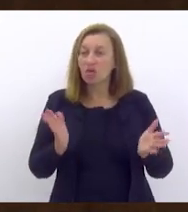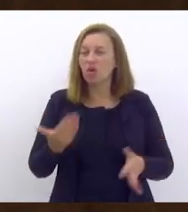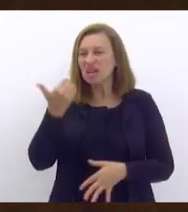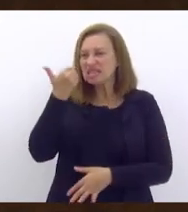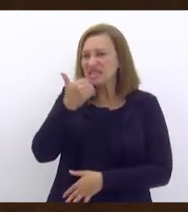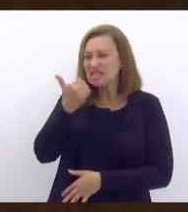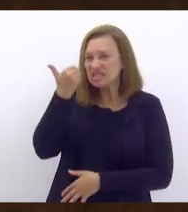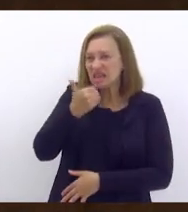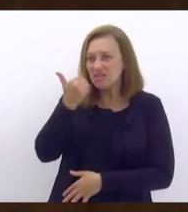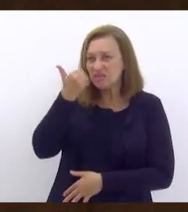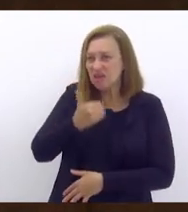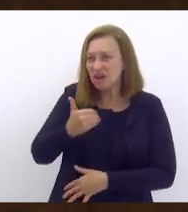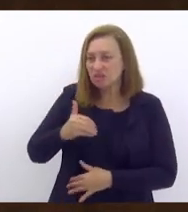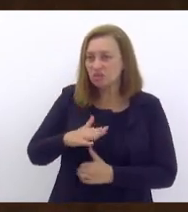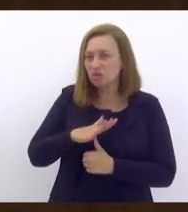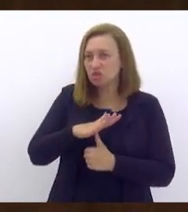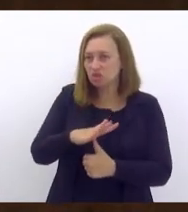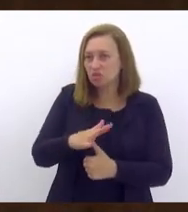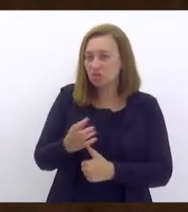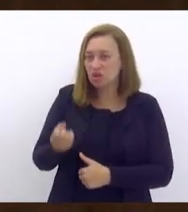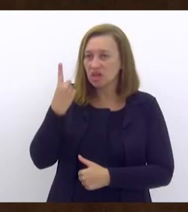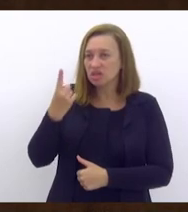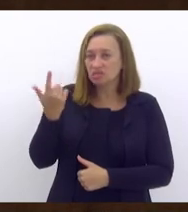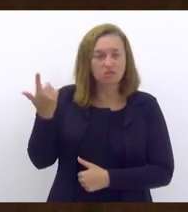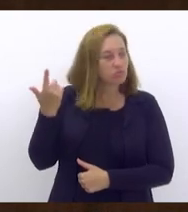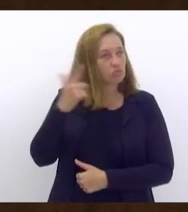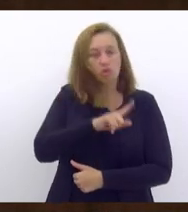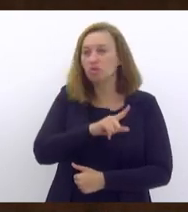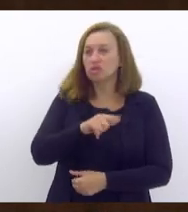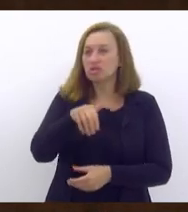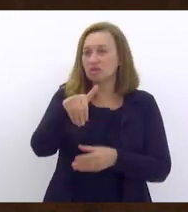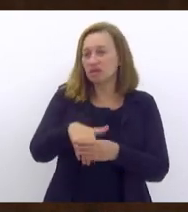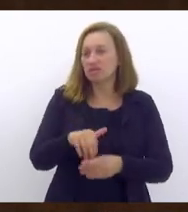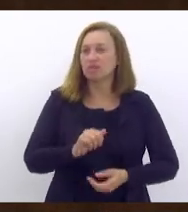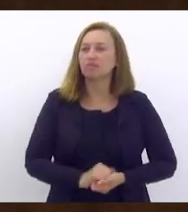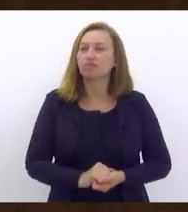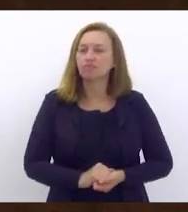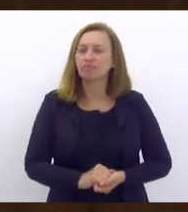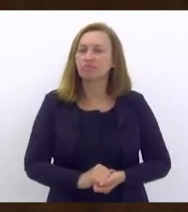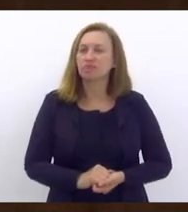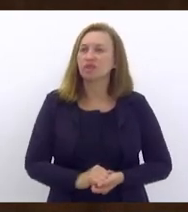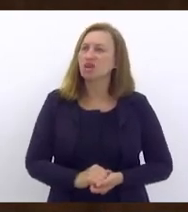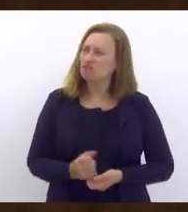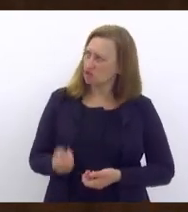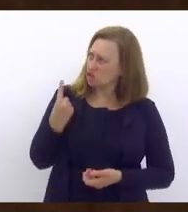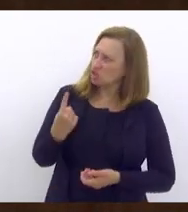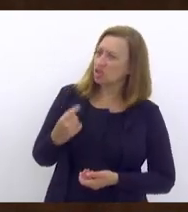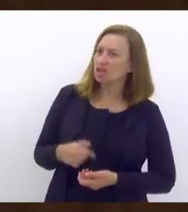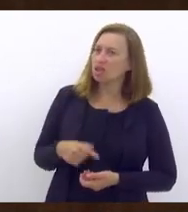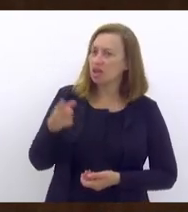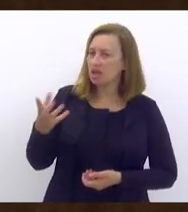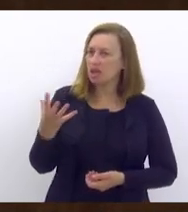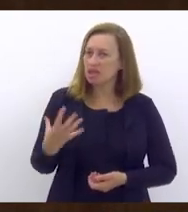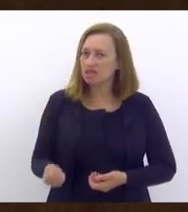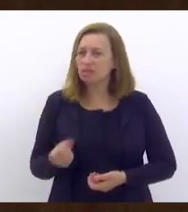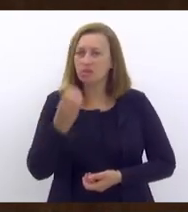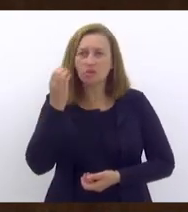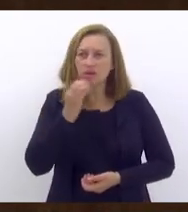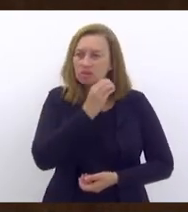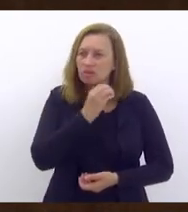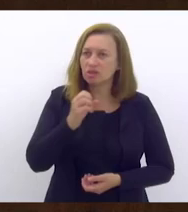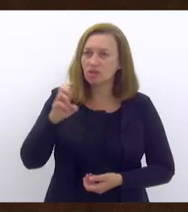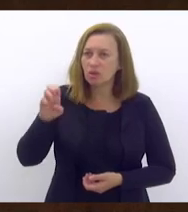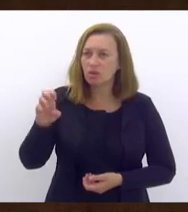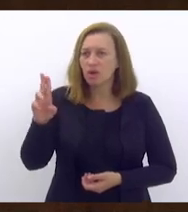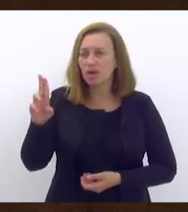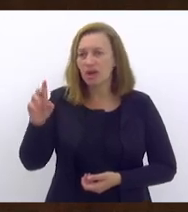peixe, ex-reitor da UERJ, não ganhou a eleição. Graças a Deus que não ganhou. Mas realmente foi estranho. Ele recebeu o Cláudio Castro lá na UERJ, deu para o